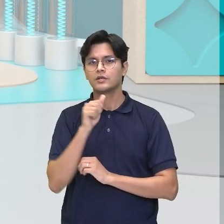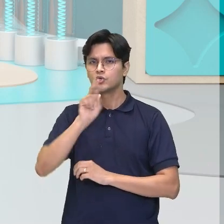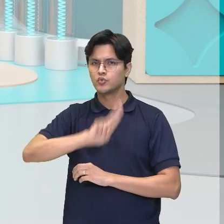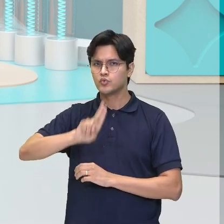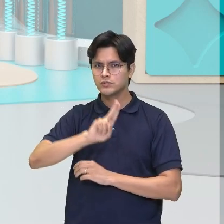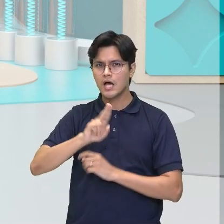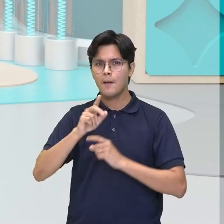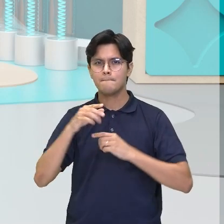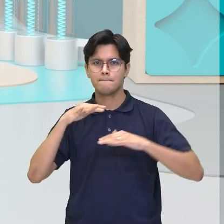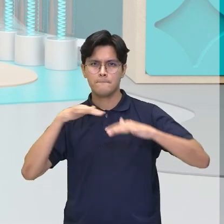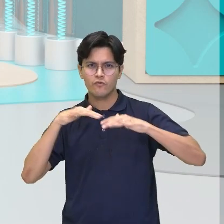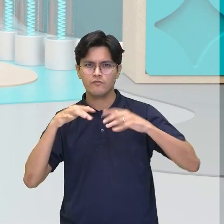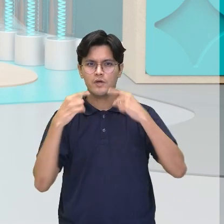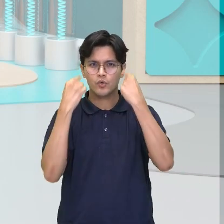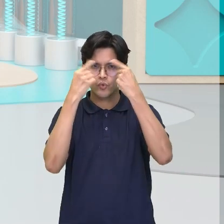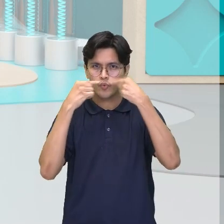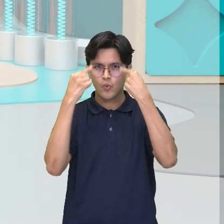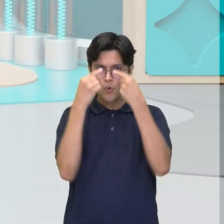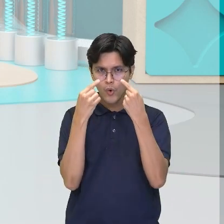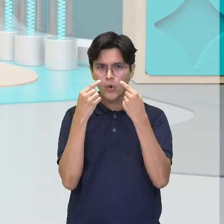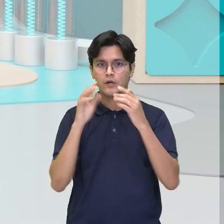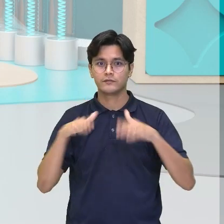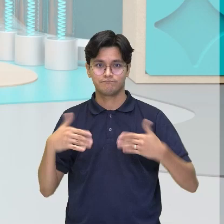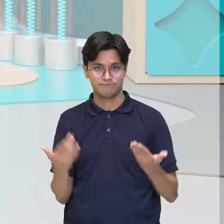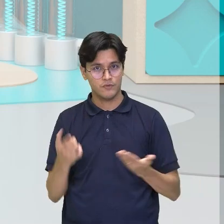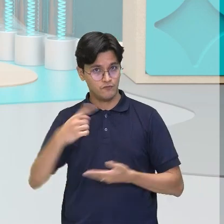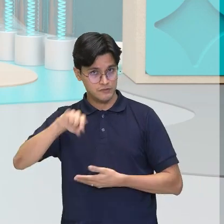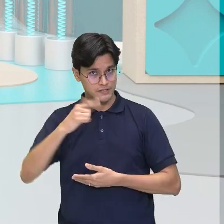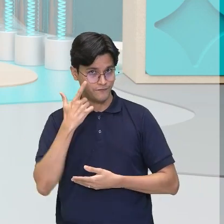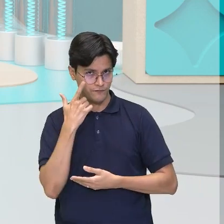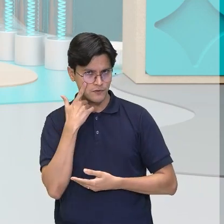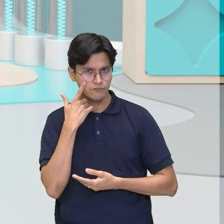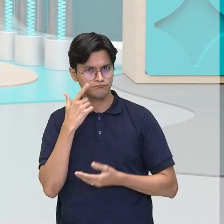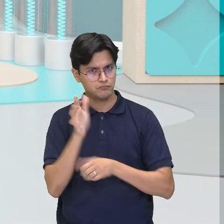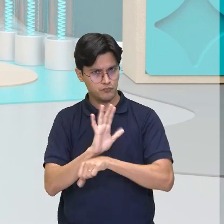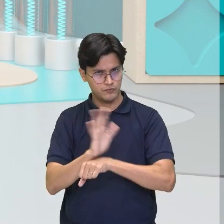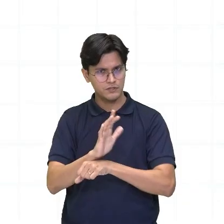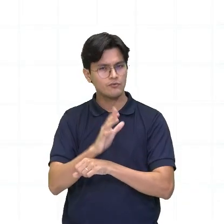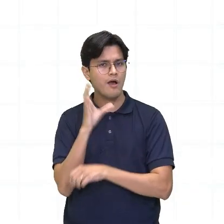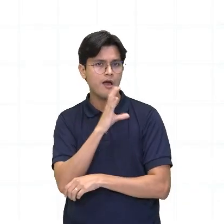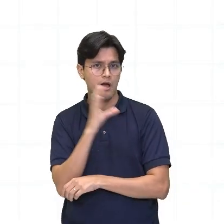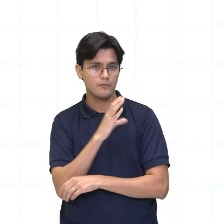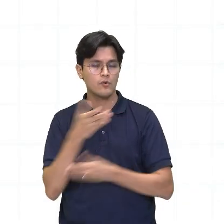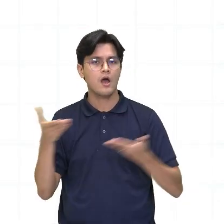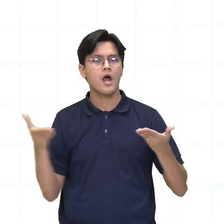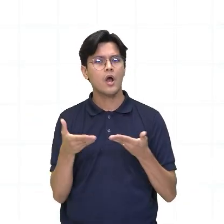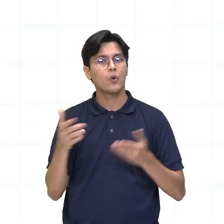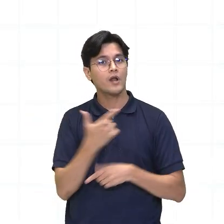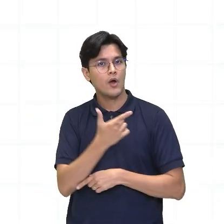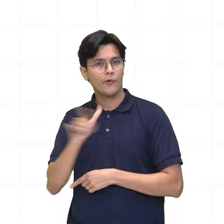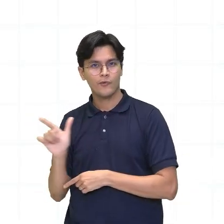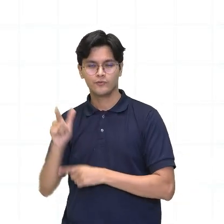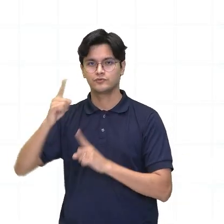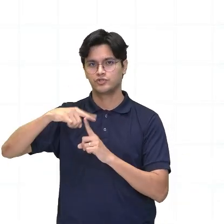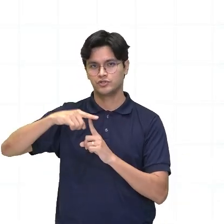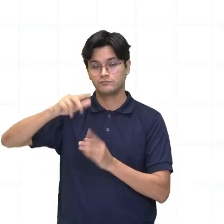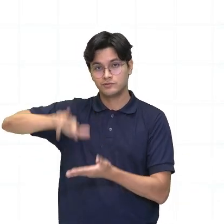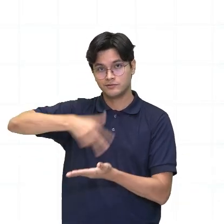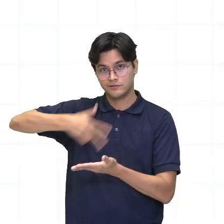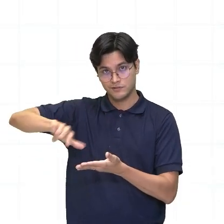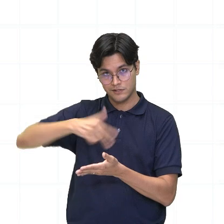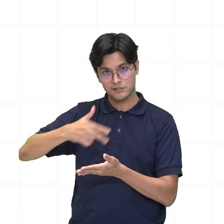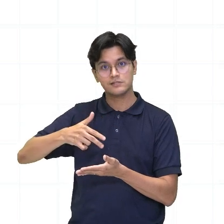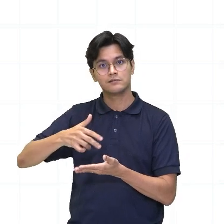certo? Então, foi bem rápido, tá? Então, vamos lá para o Boi Bumbá agora. Então,